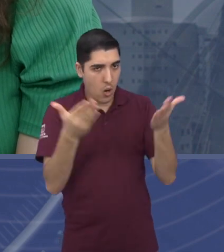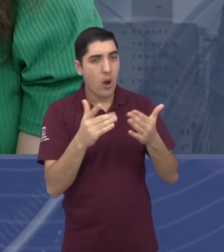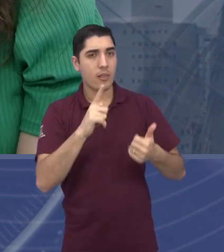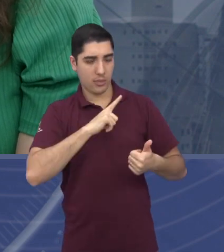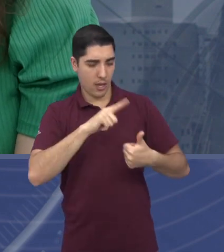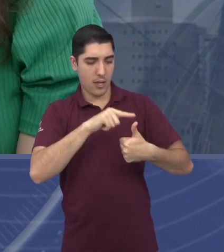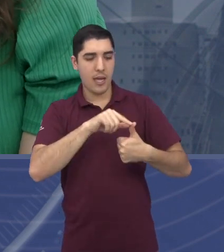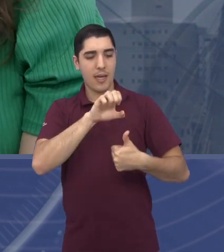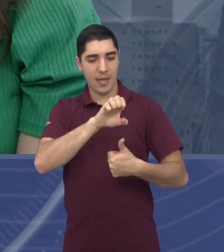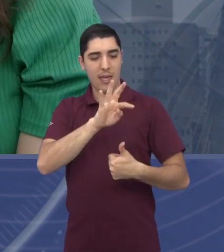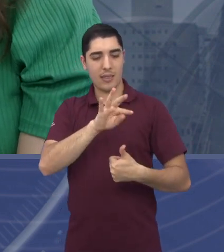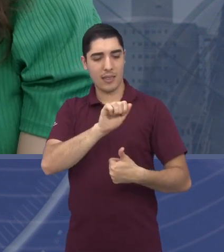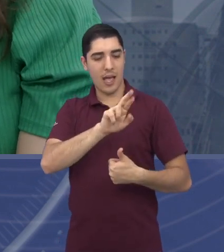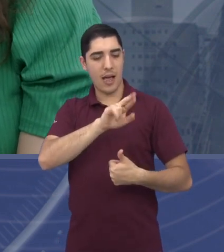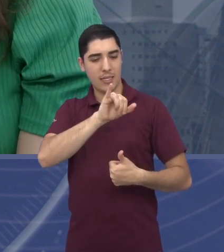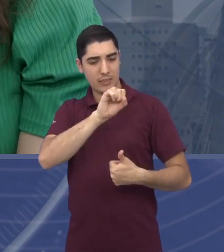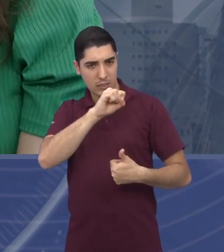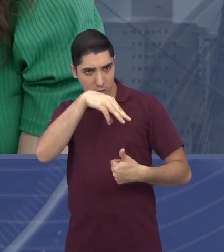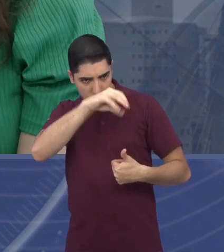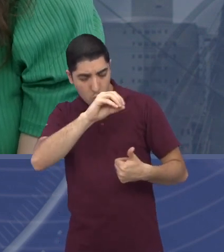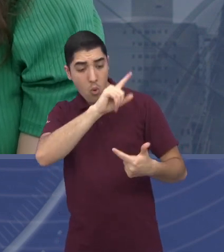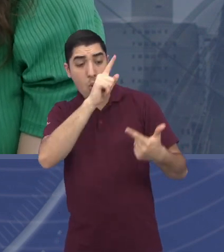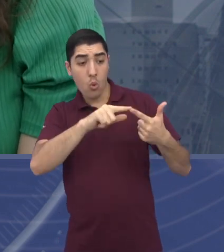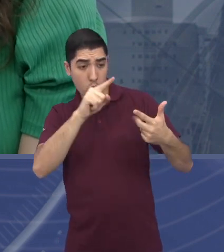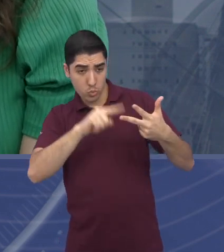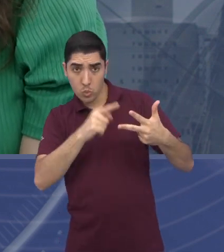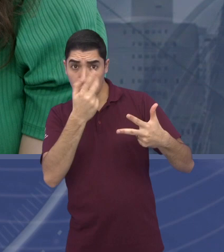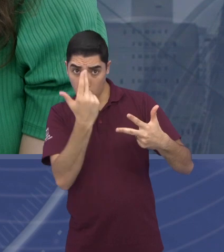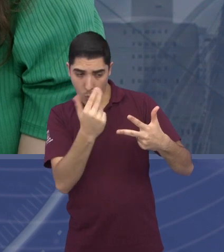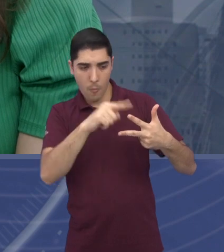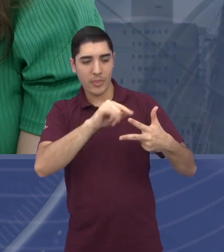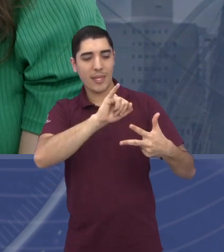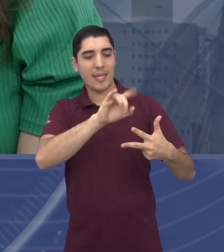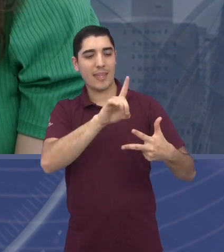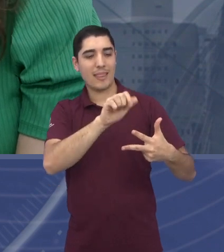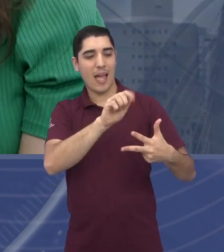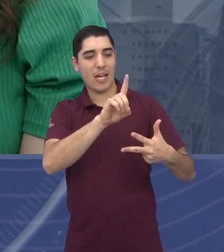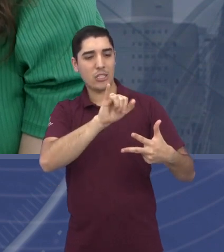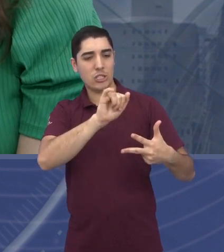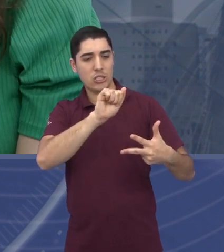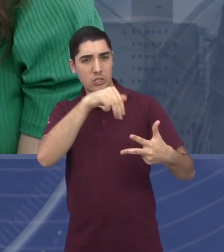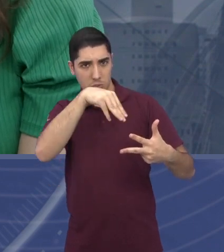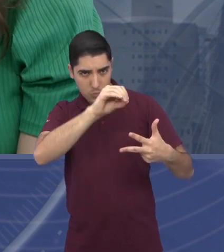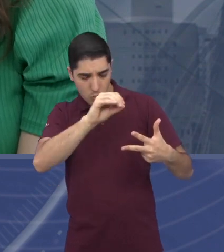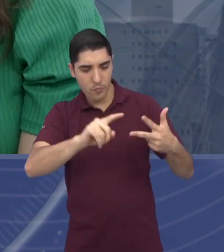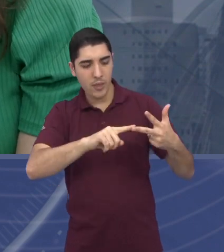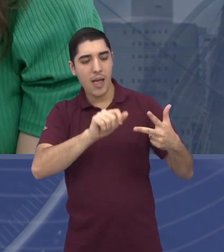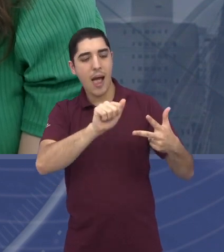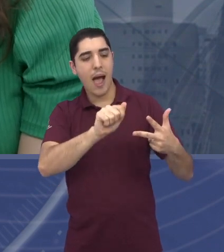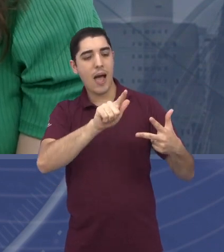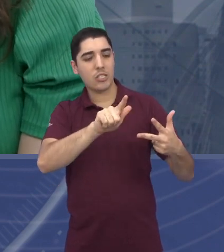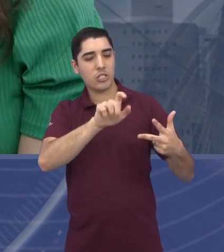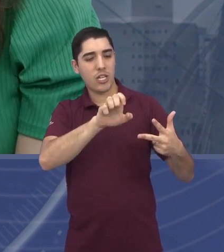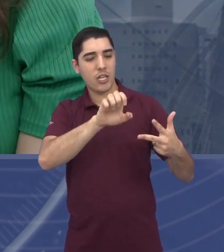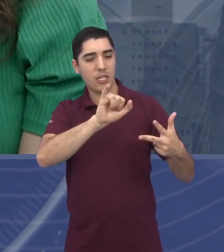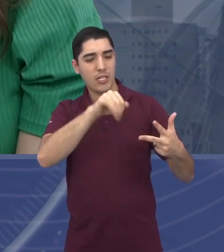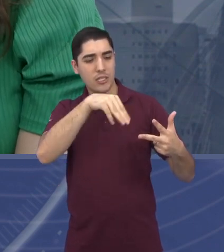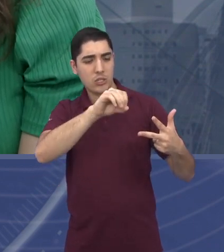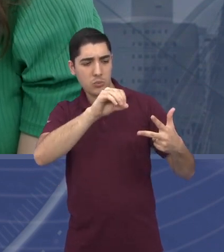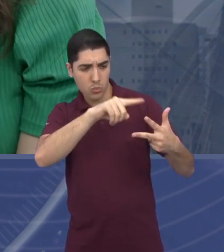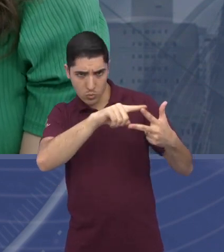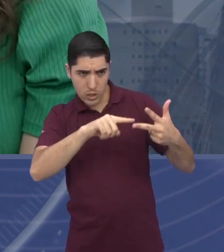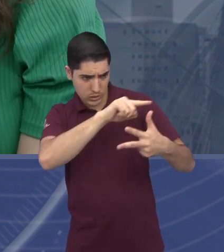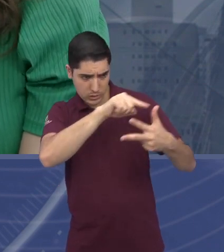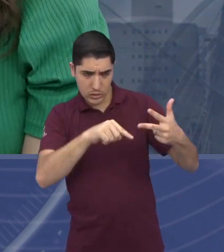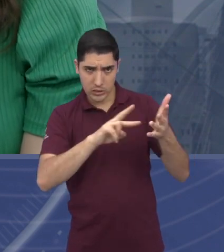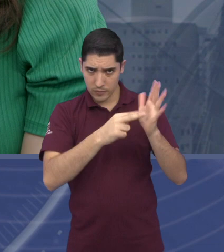além do etarismo que a gente explicou, aí tem duas palavras semelhantes que é o idadismo e ageísmo. Elas são sinônimos mesmo? Querem